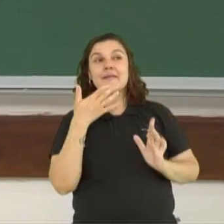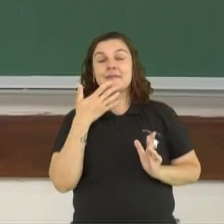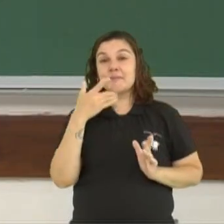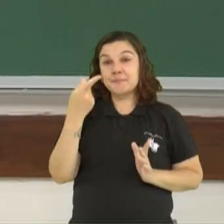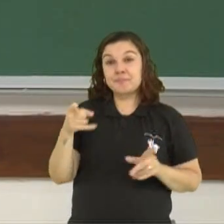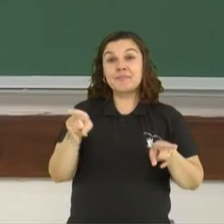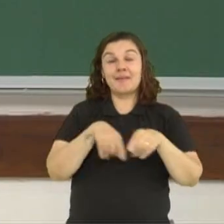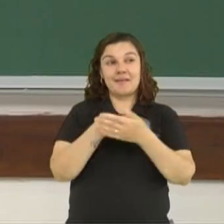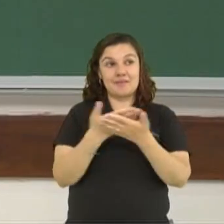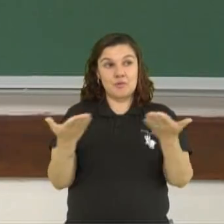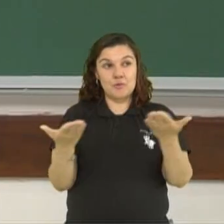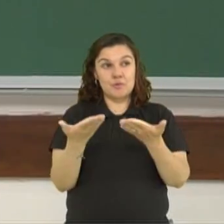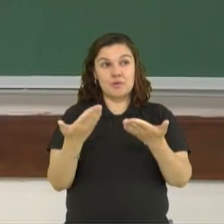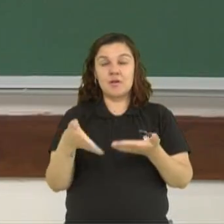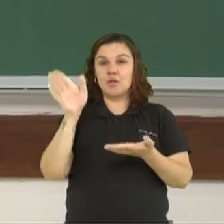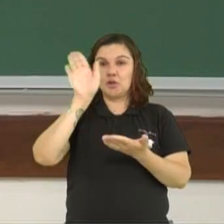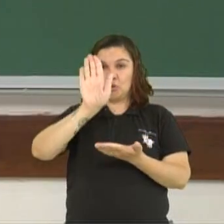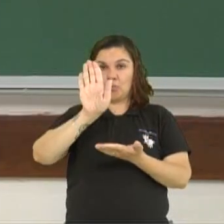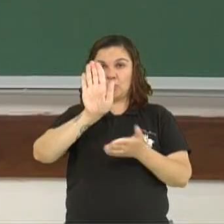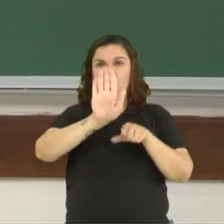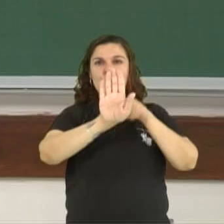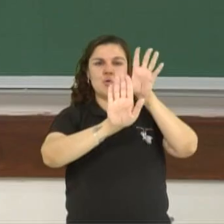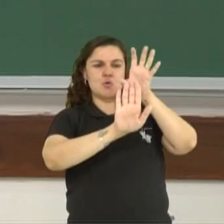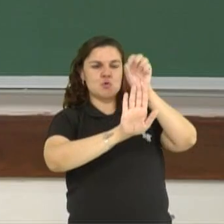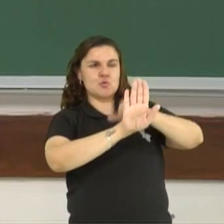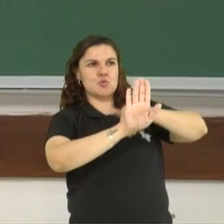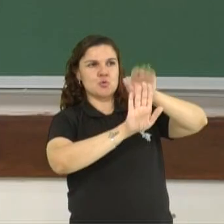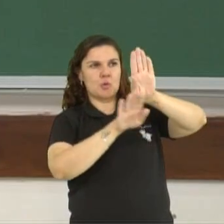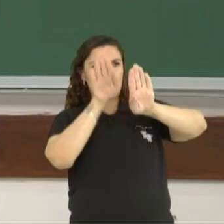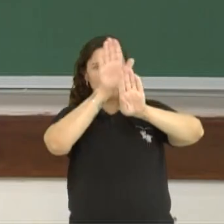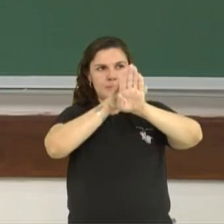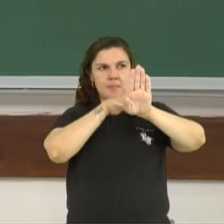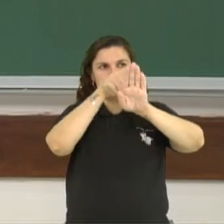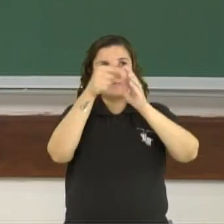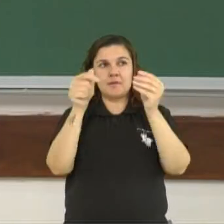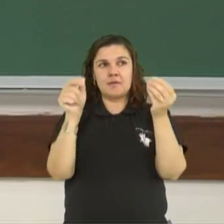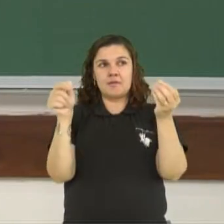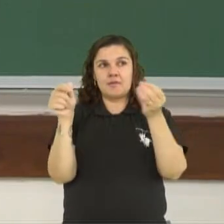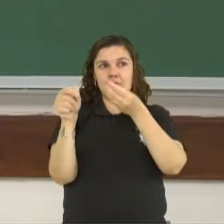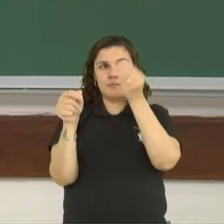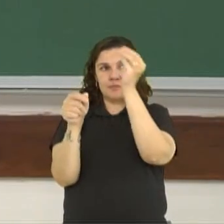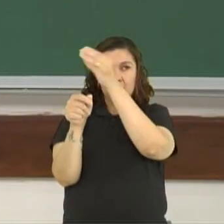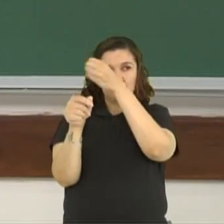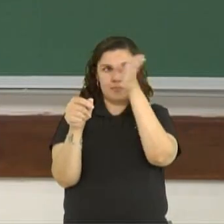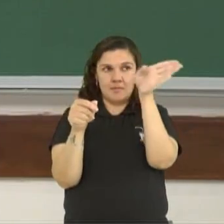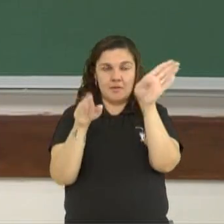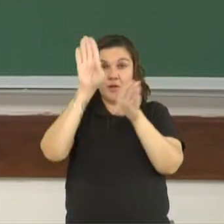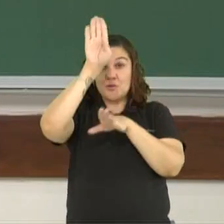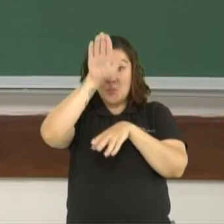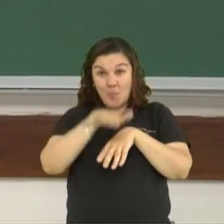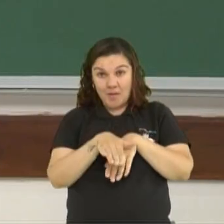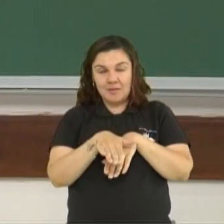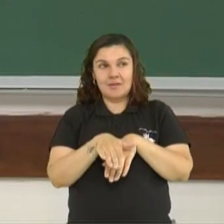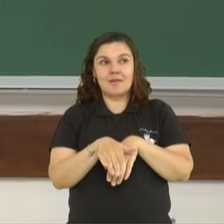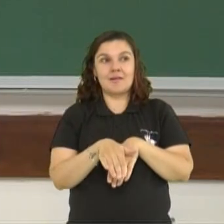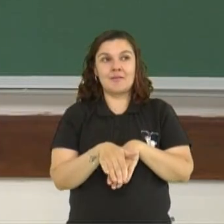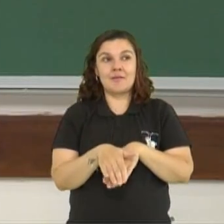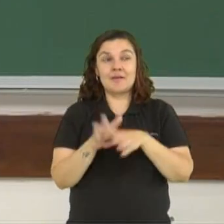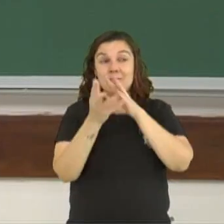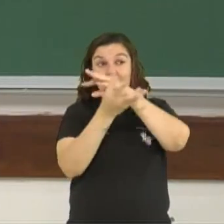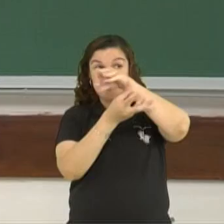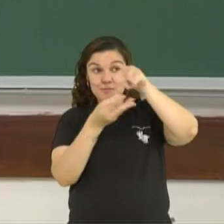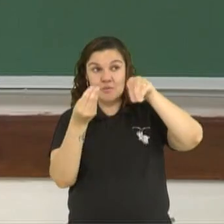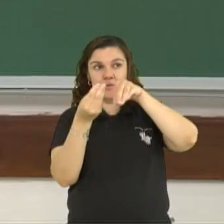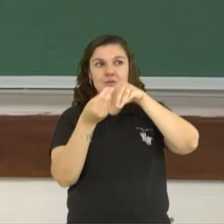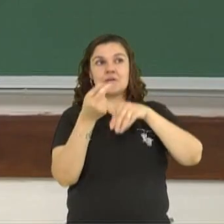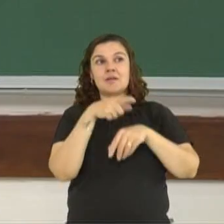acontece na pintura. A pintura você põe um tom bem escuro com uma pincelada, um tom bem claro com outra pincelada, e com um pincel seco se passa no meio desses dois tons. Eles se misturam.